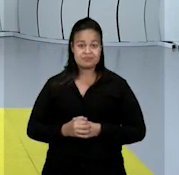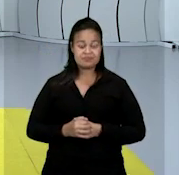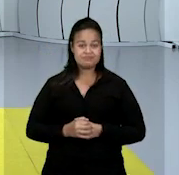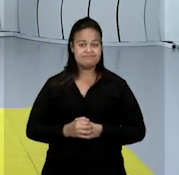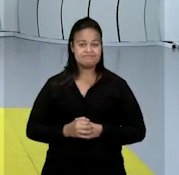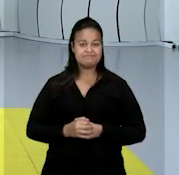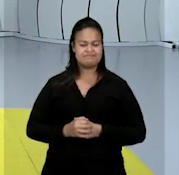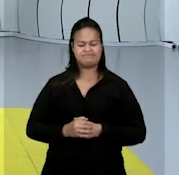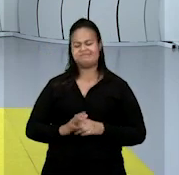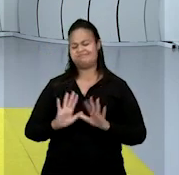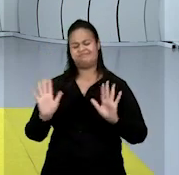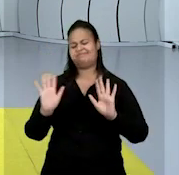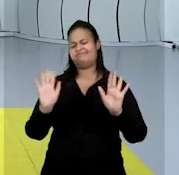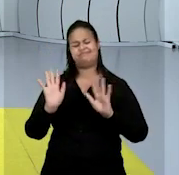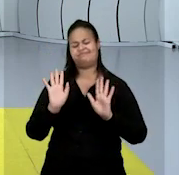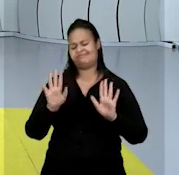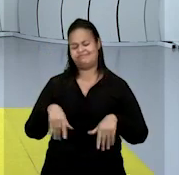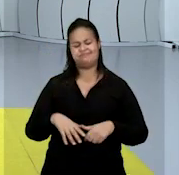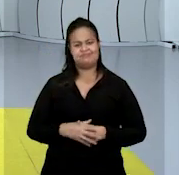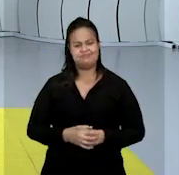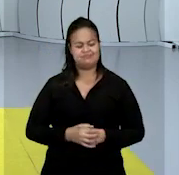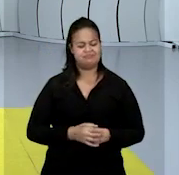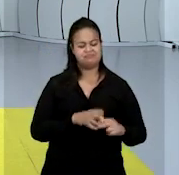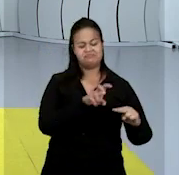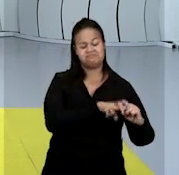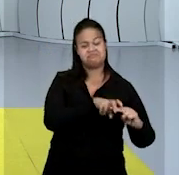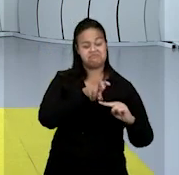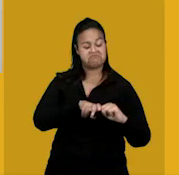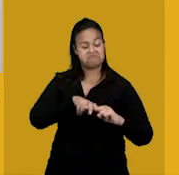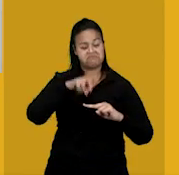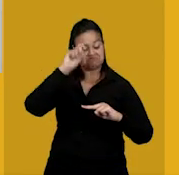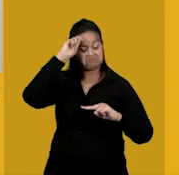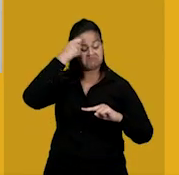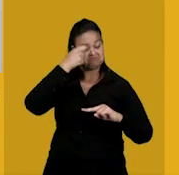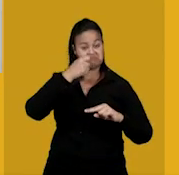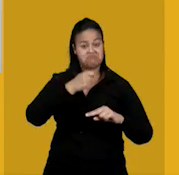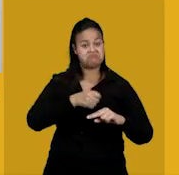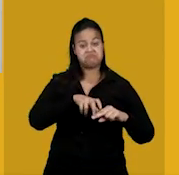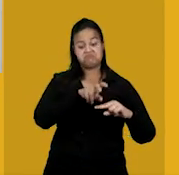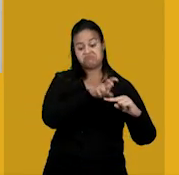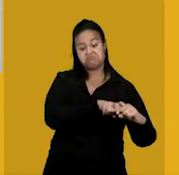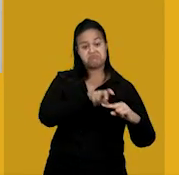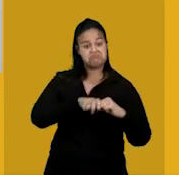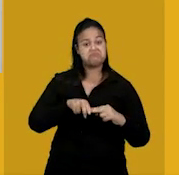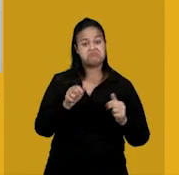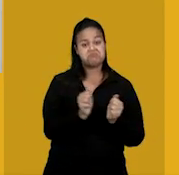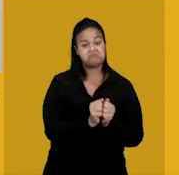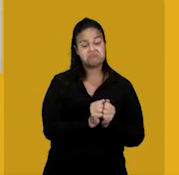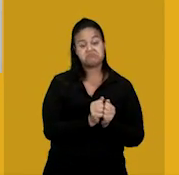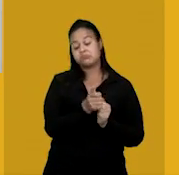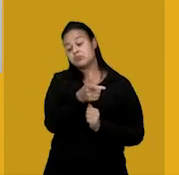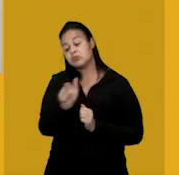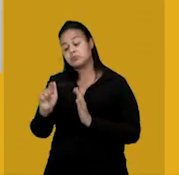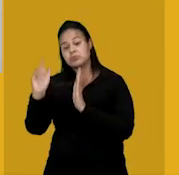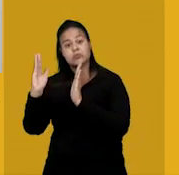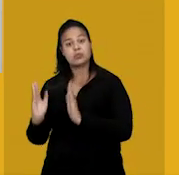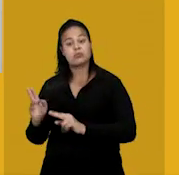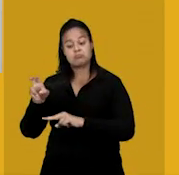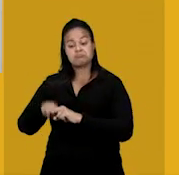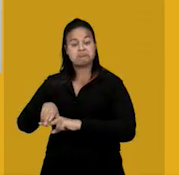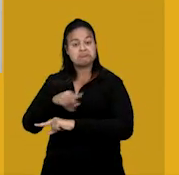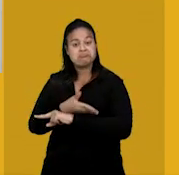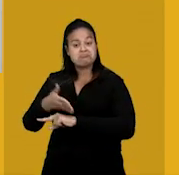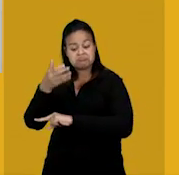fala, nada demais. Dois homens aqui, negros, sentados, um do lado do outro, e do outro lado, um homem